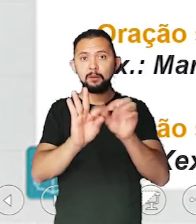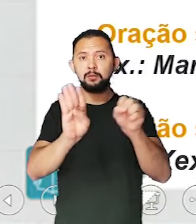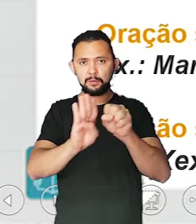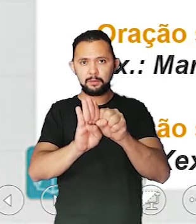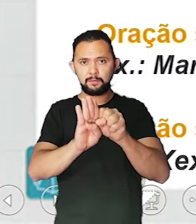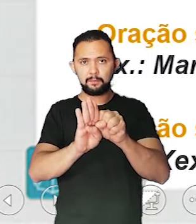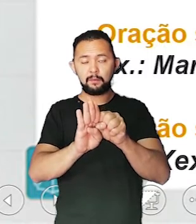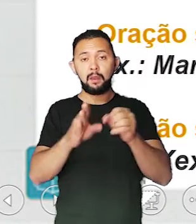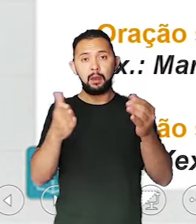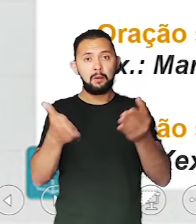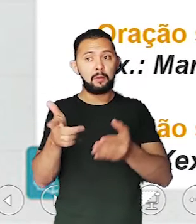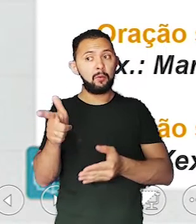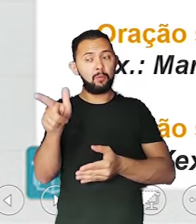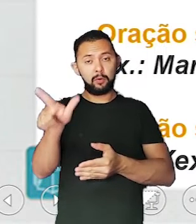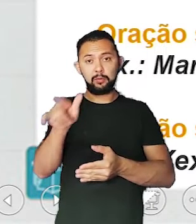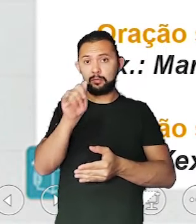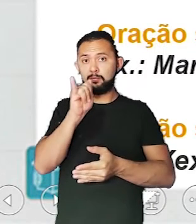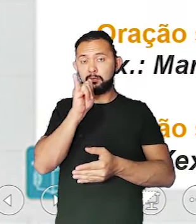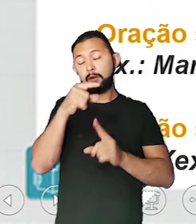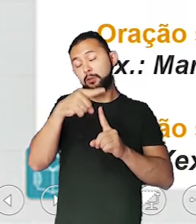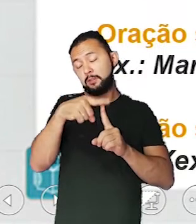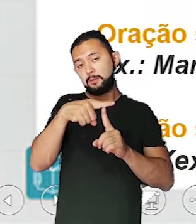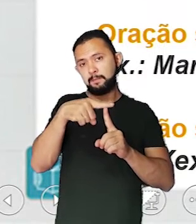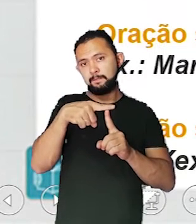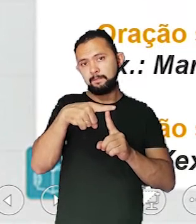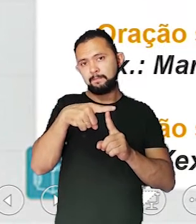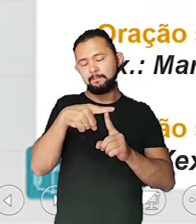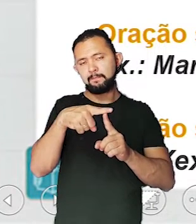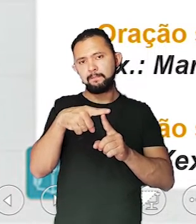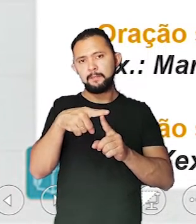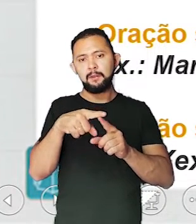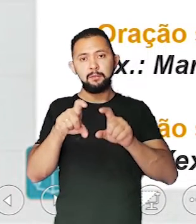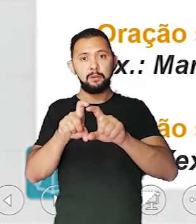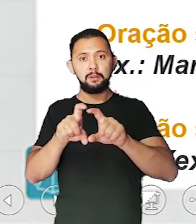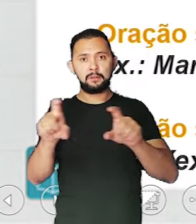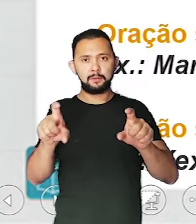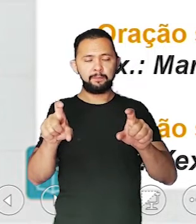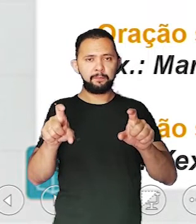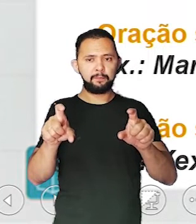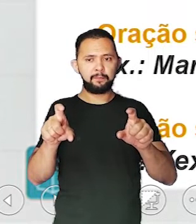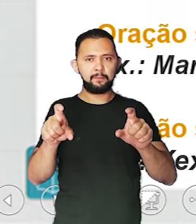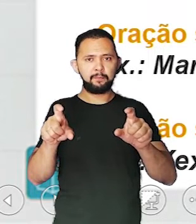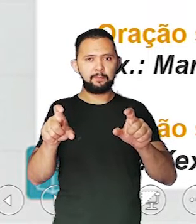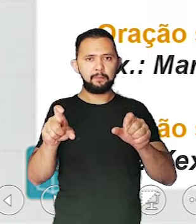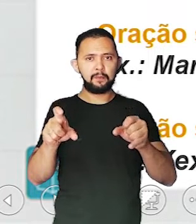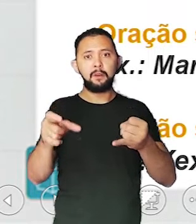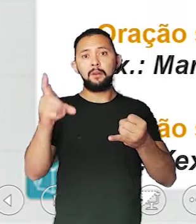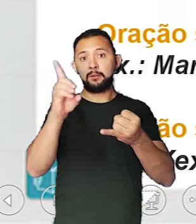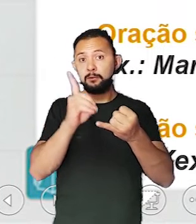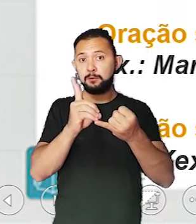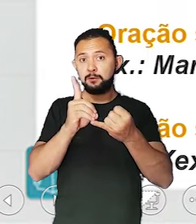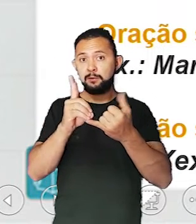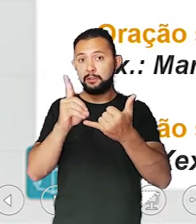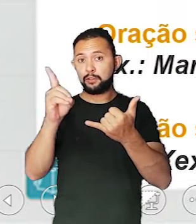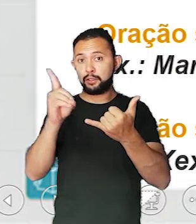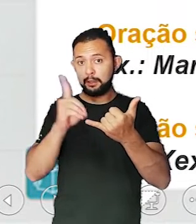Vamos para a objetiva direta. A objetiva direta, vocês já vão observar, eu até já trabalhei ela aqui, né? Vamos observar que tem o